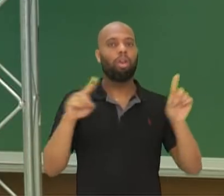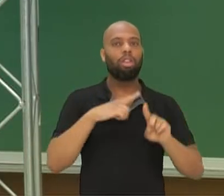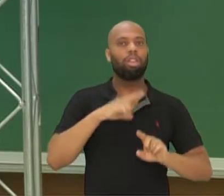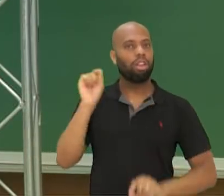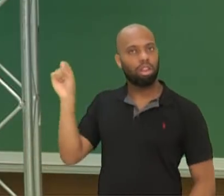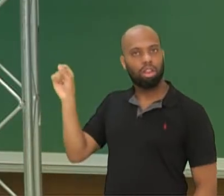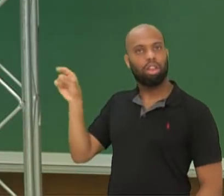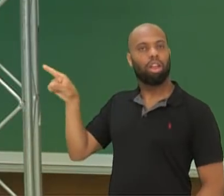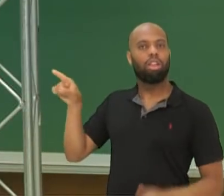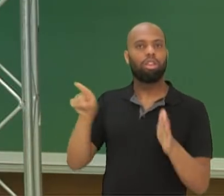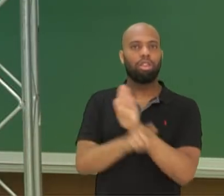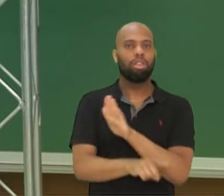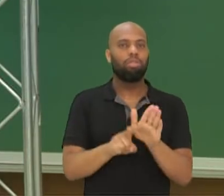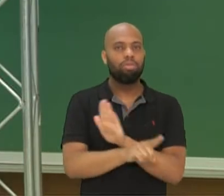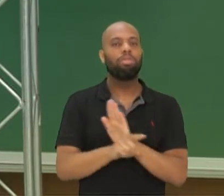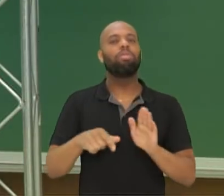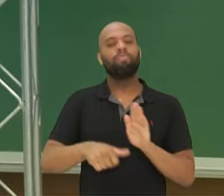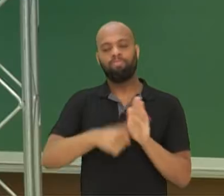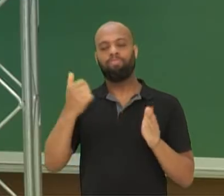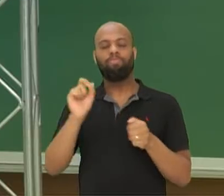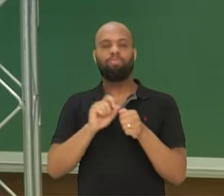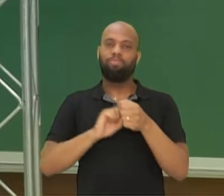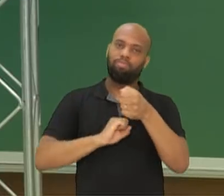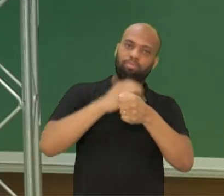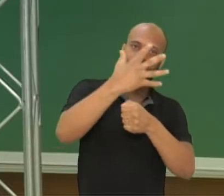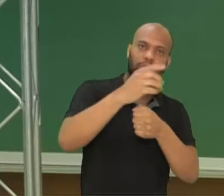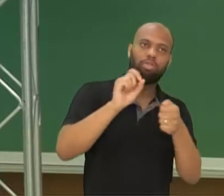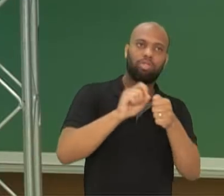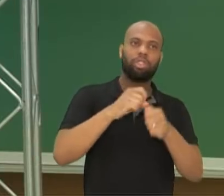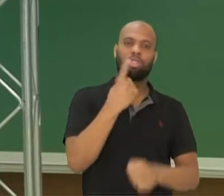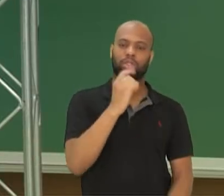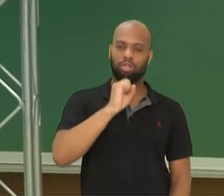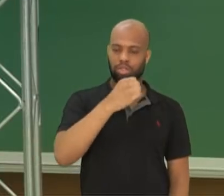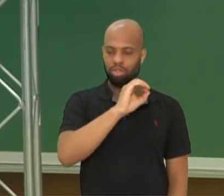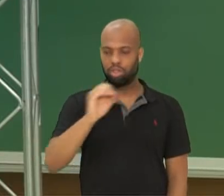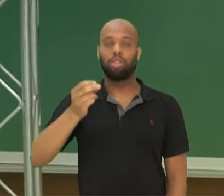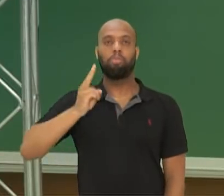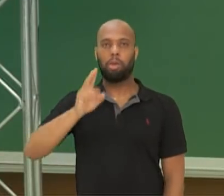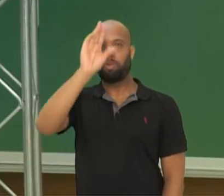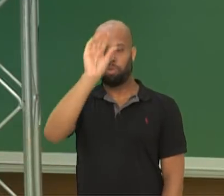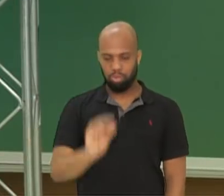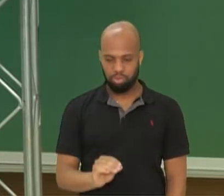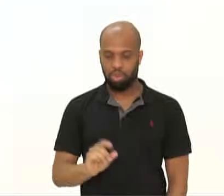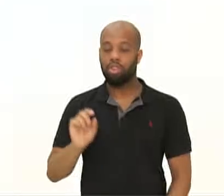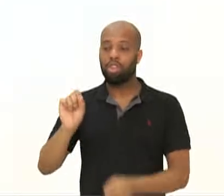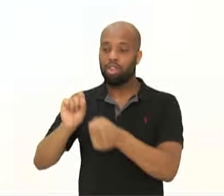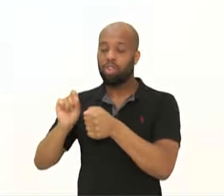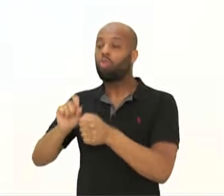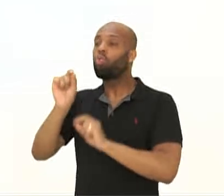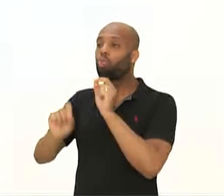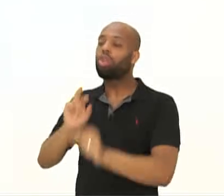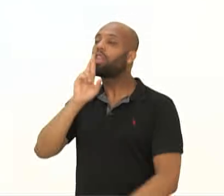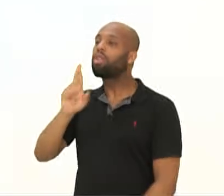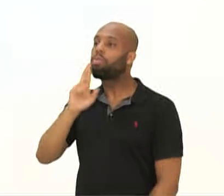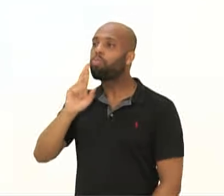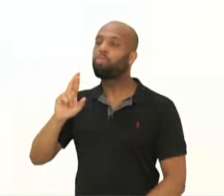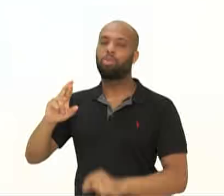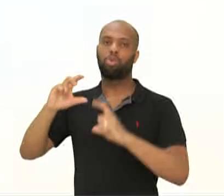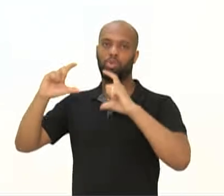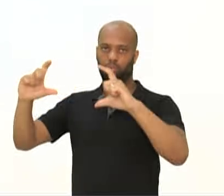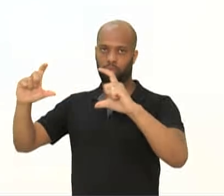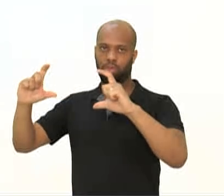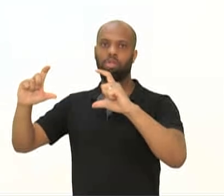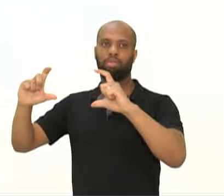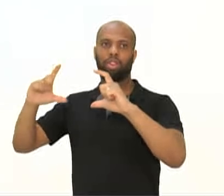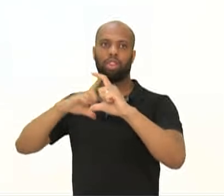aqui, primeiro você vai resolver a potência. Então repete o 1.800, resolve a potência, 1,03 elevado